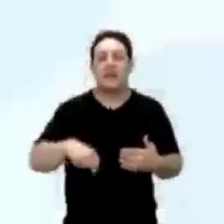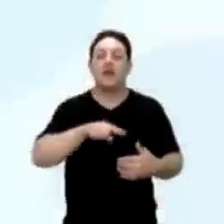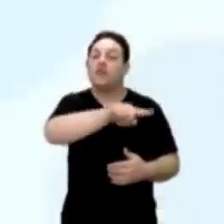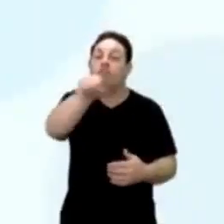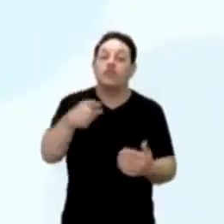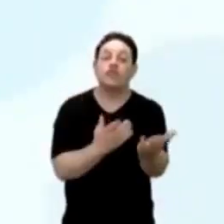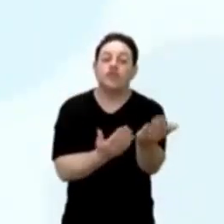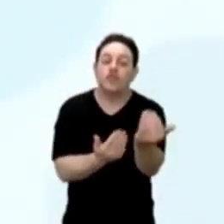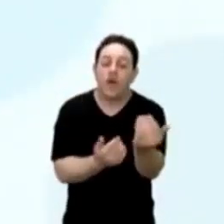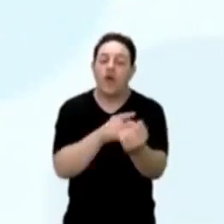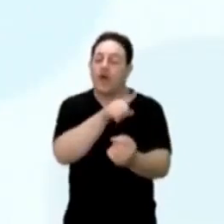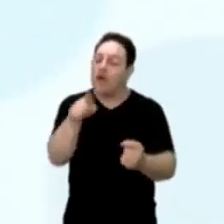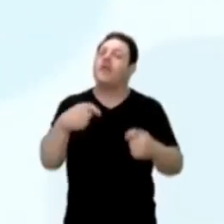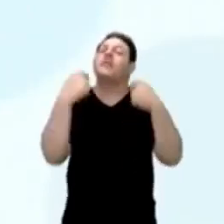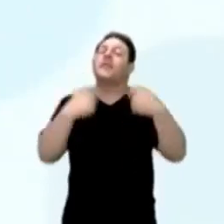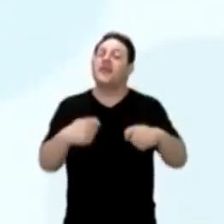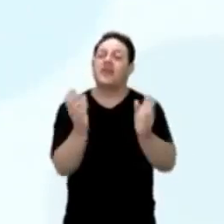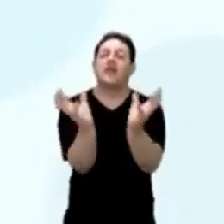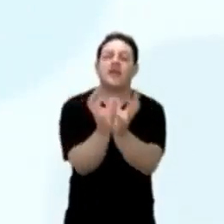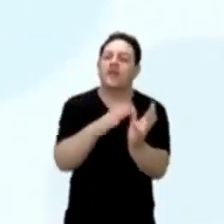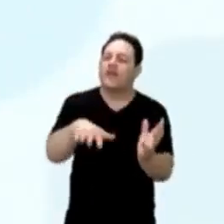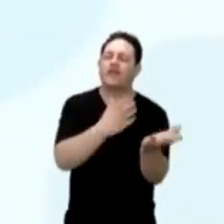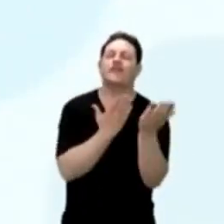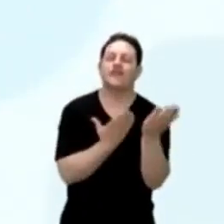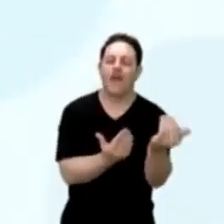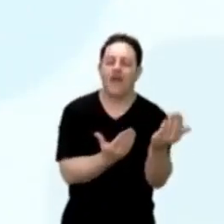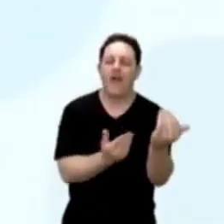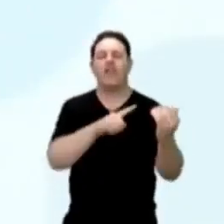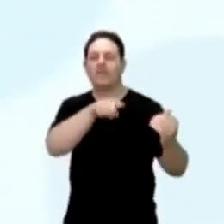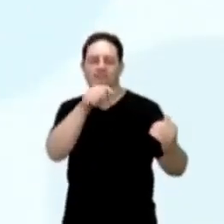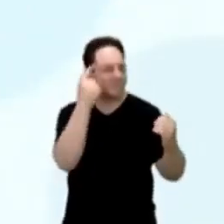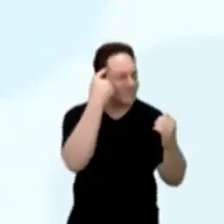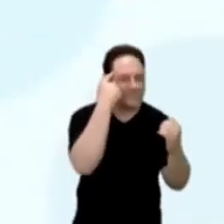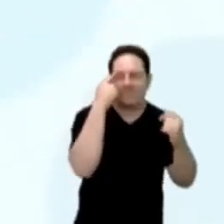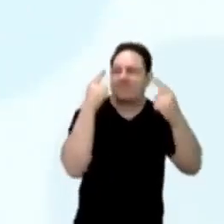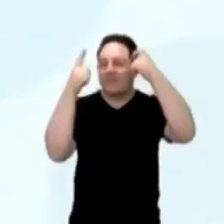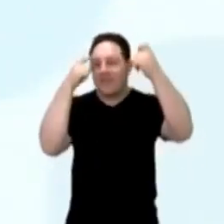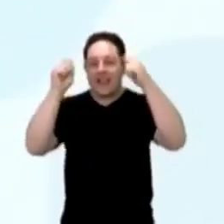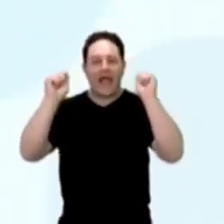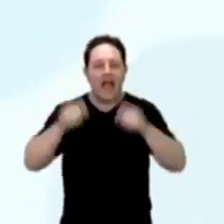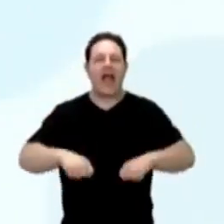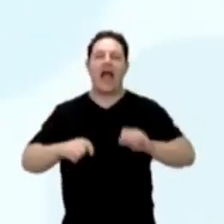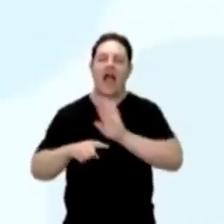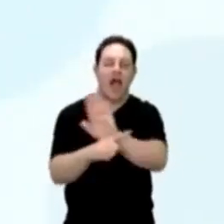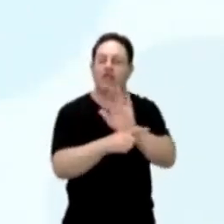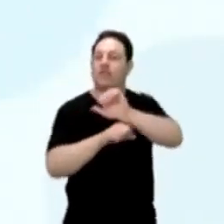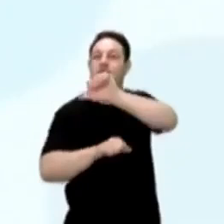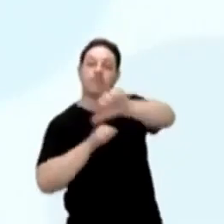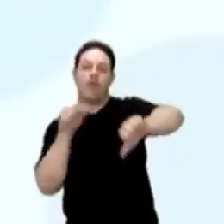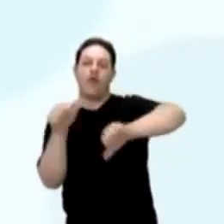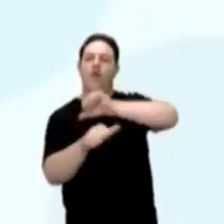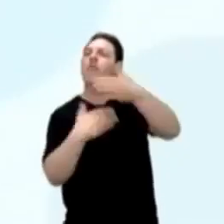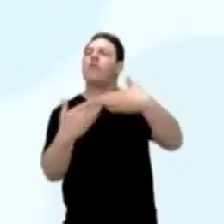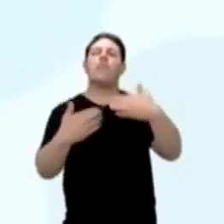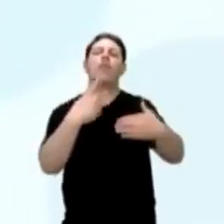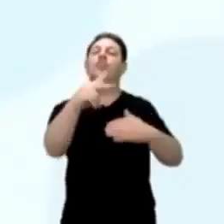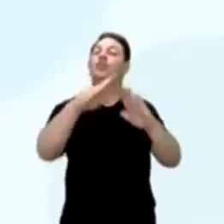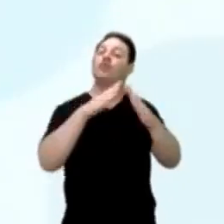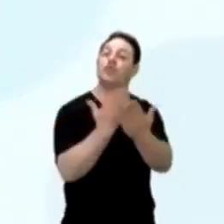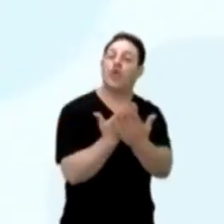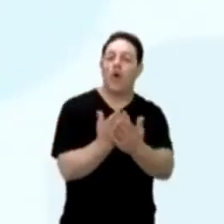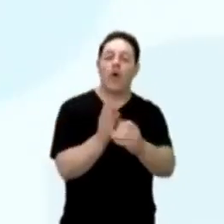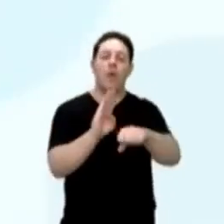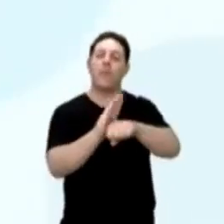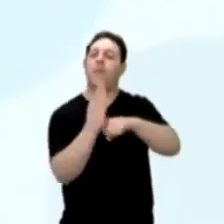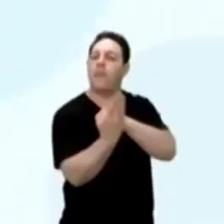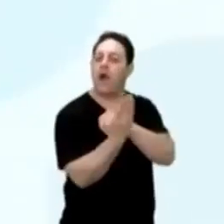jovens, dessa molecada, dessa juventude conectada e disposta a mudar a realidade, seja da sua escola, do seu bairro,